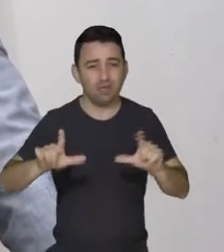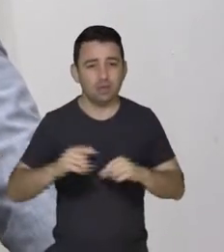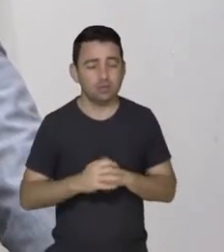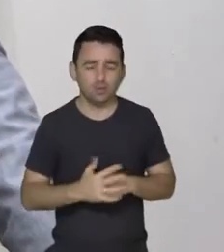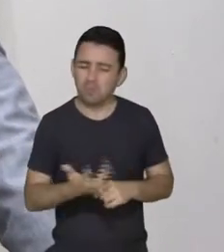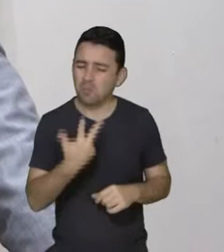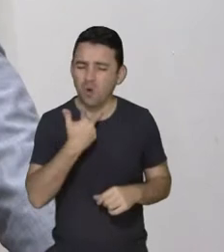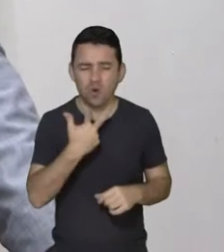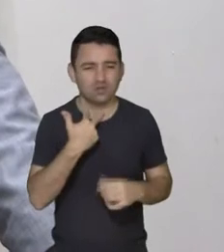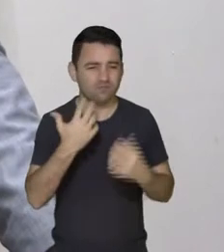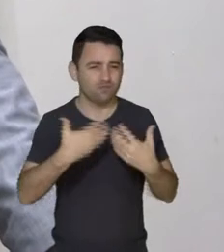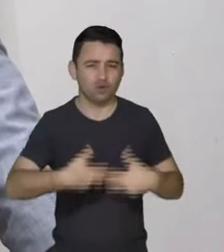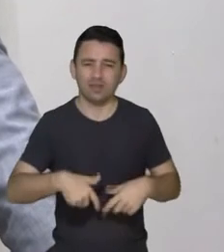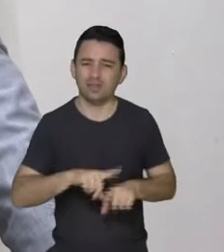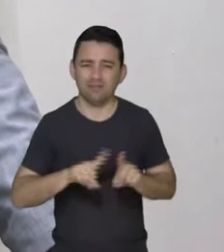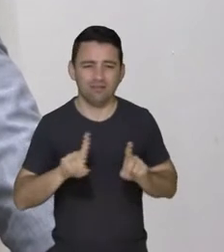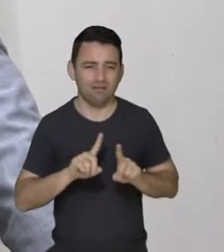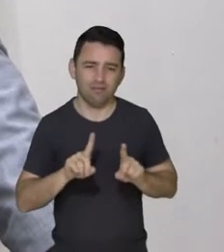funcionando